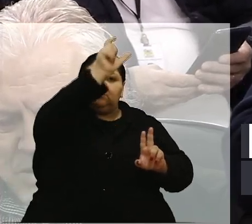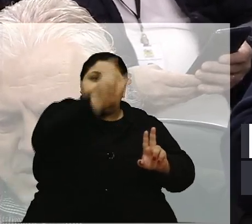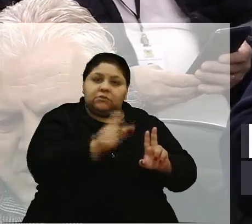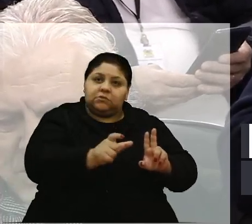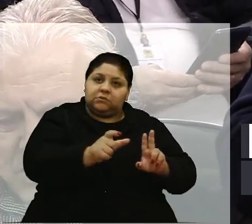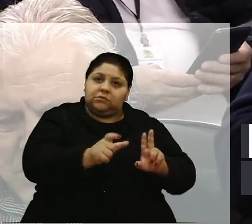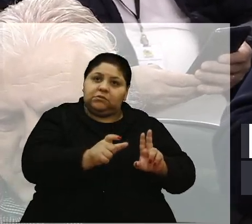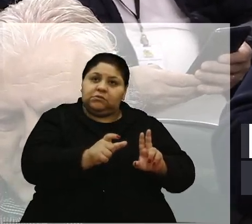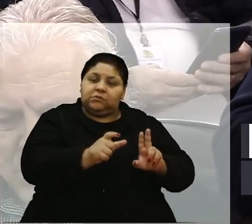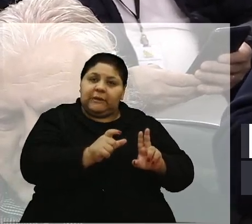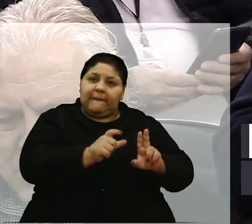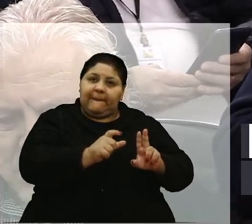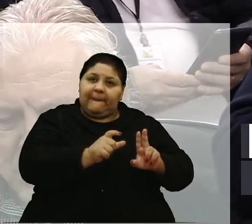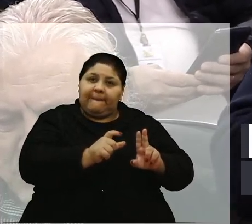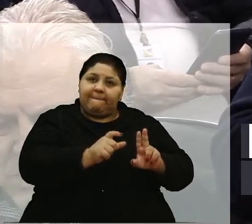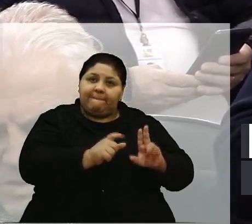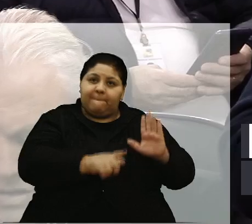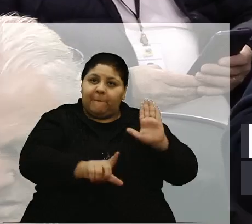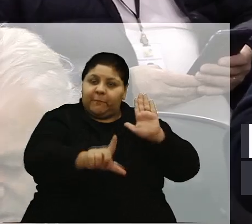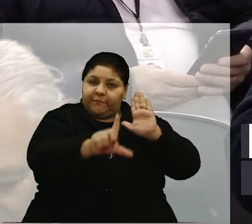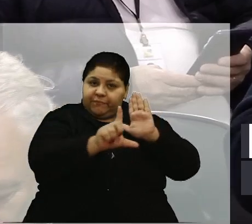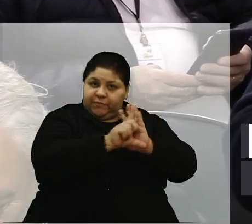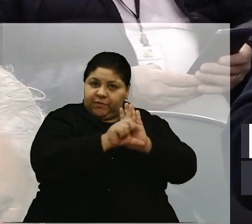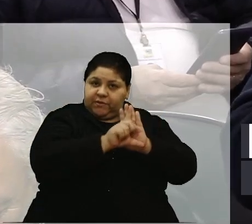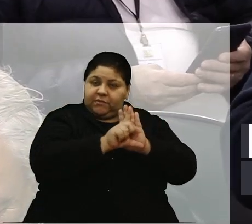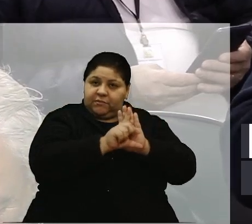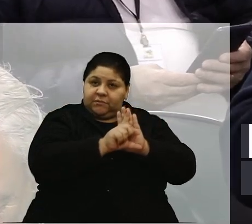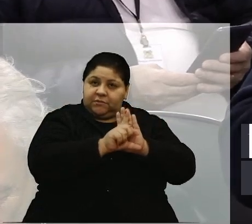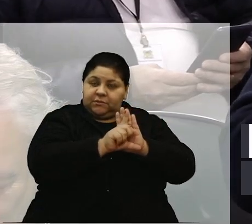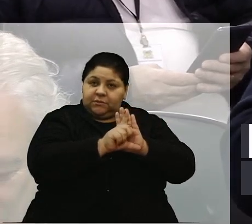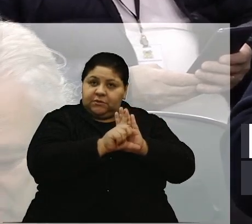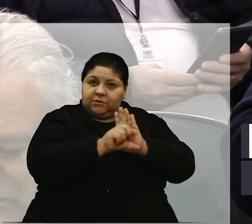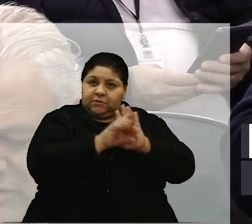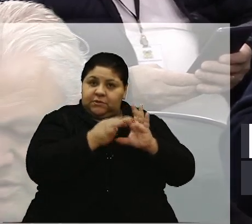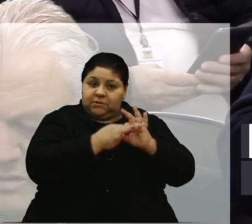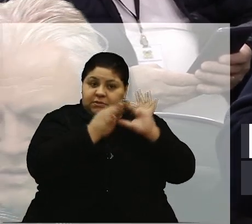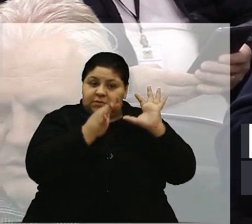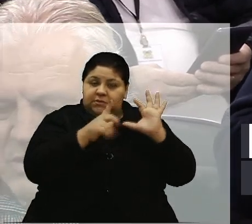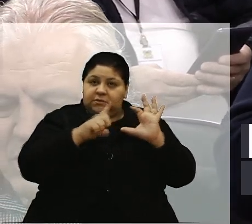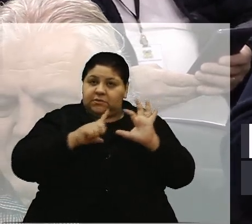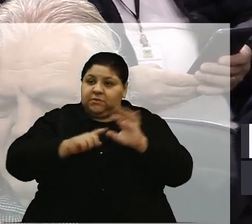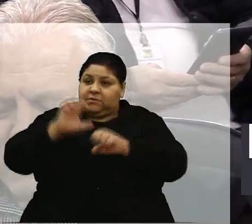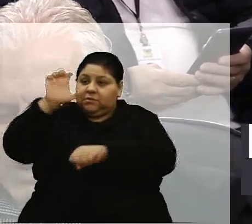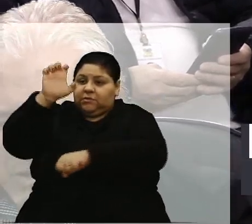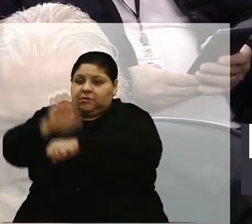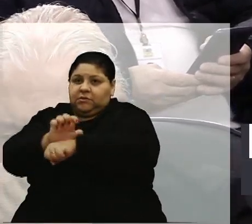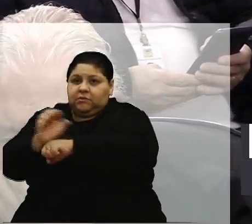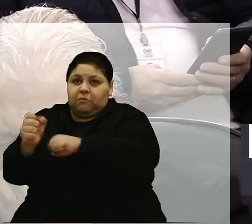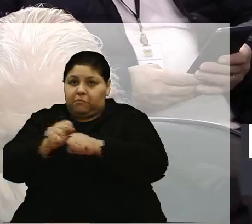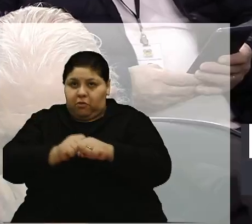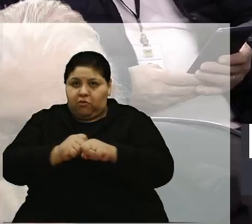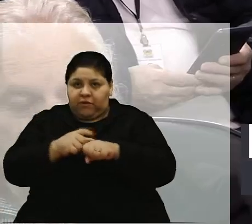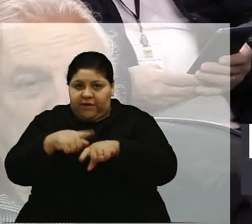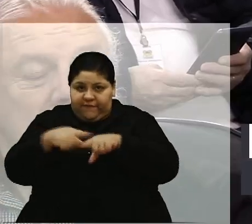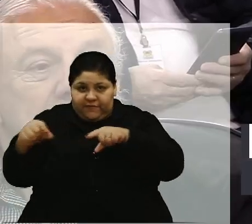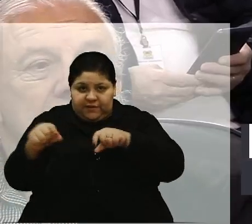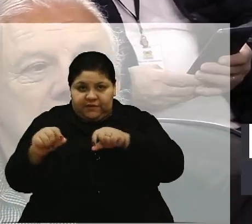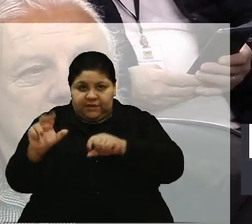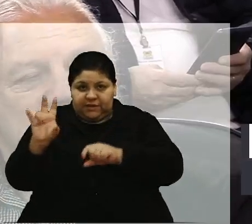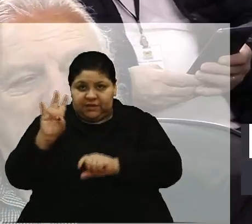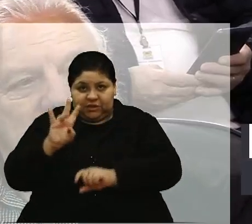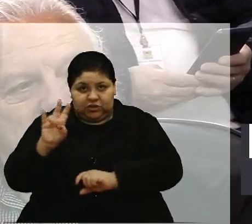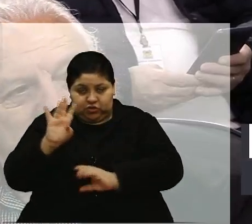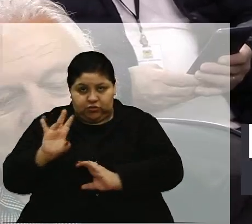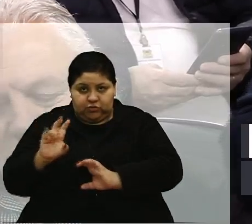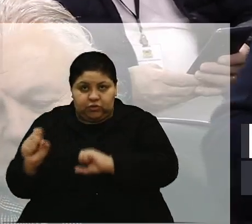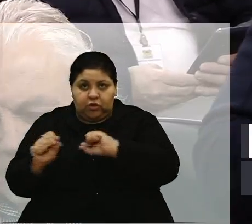quando seja legalizado na íntegra, se tem um Estado que diga assim: bom, tu quer sair das drogas, que